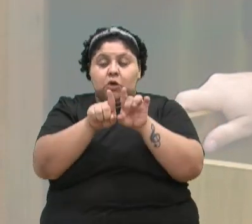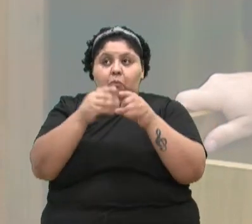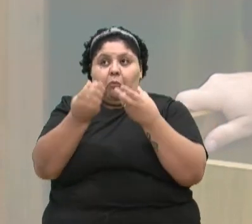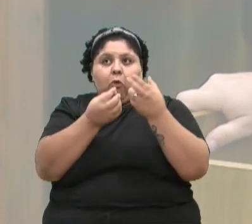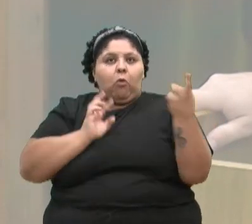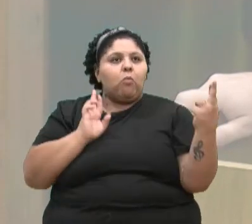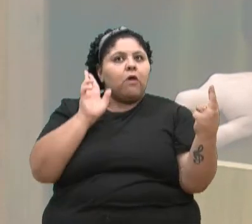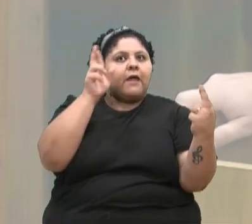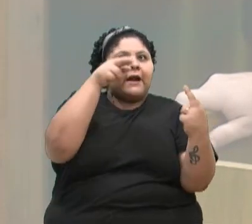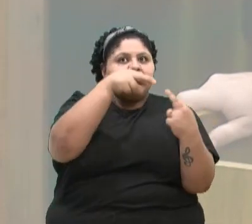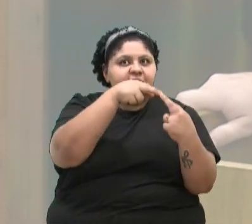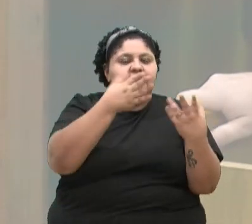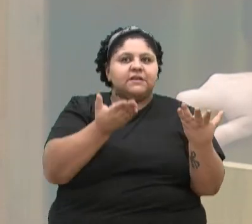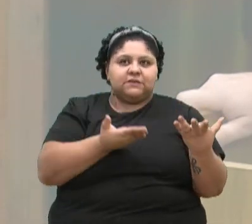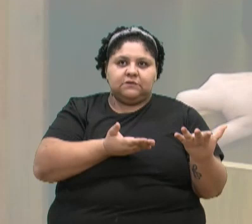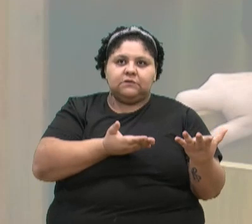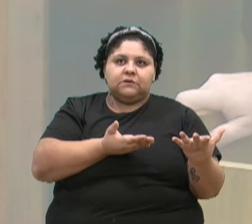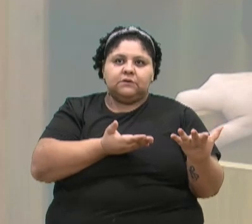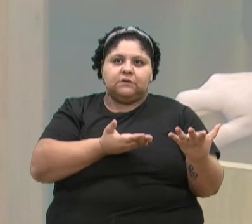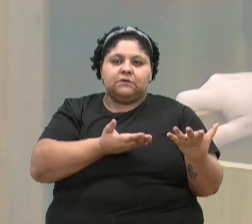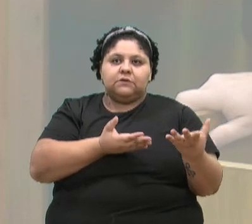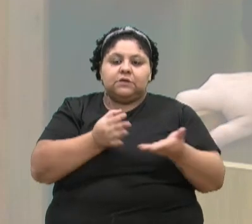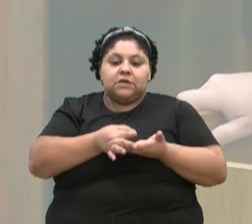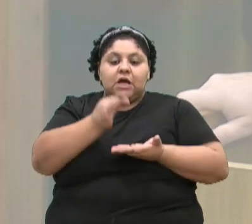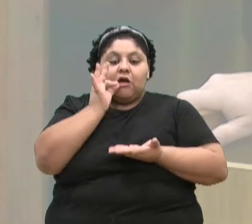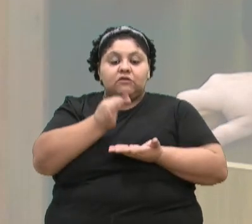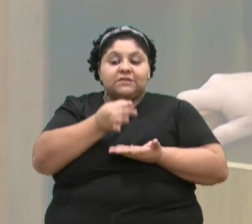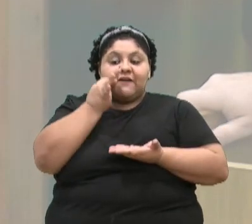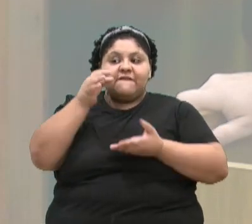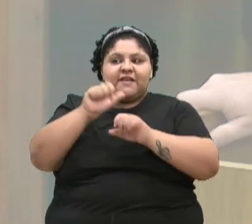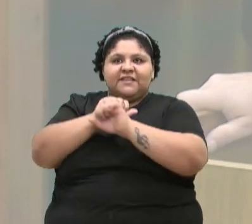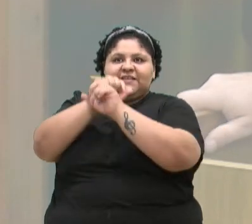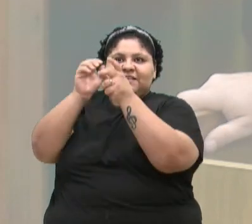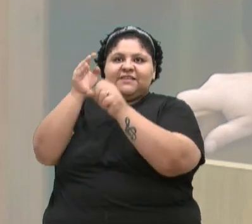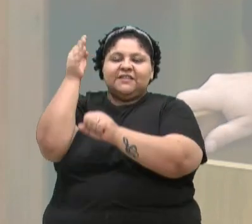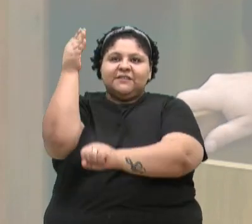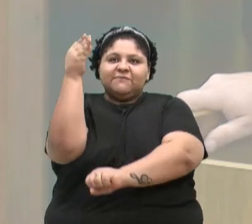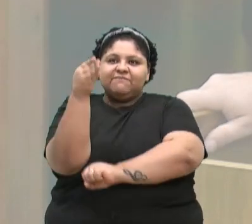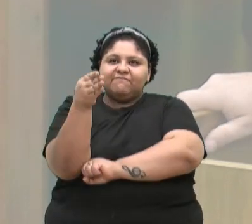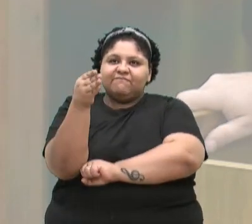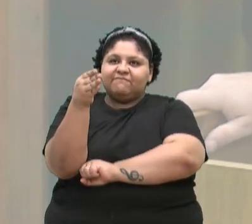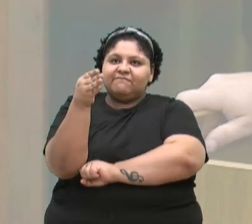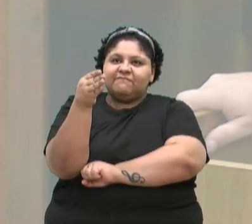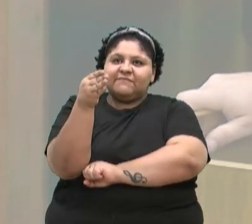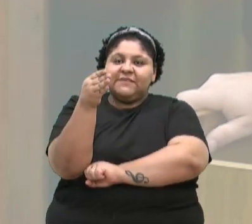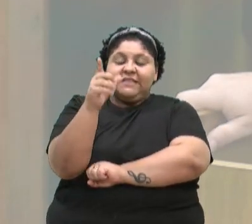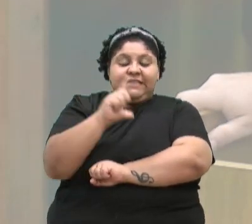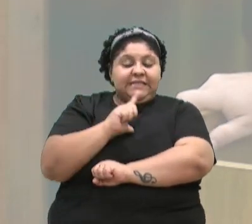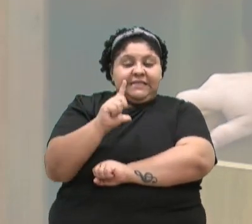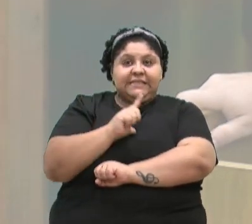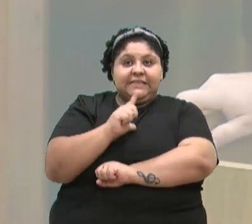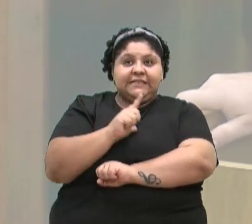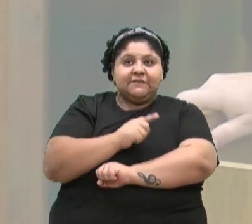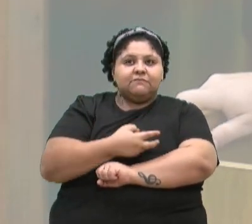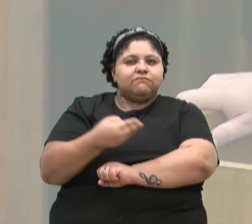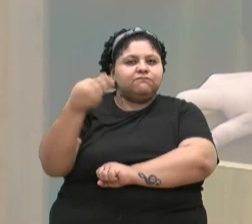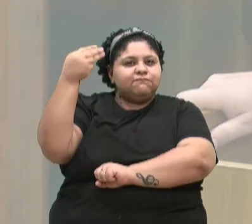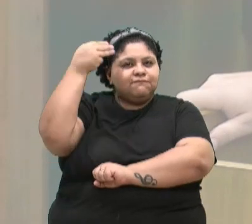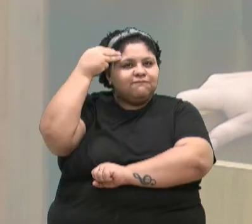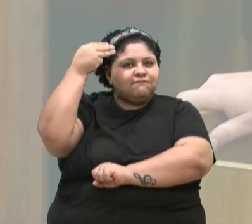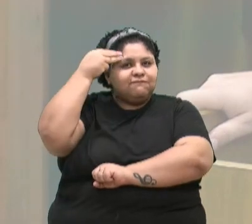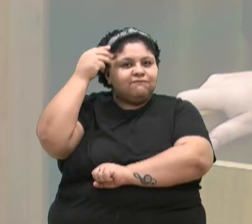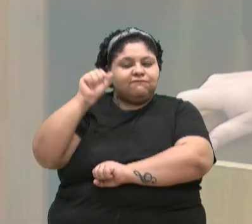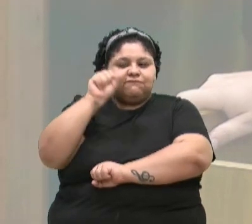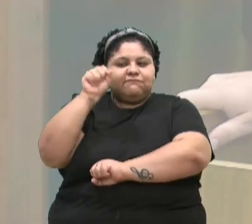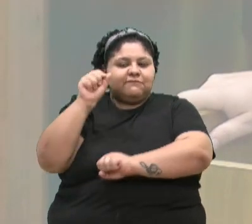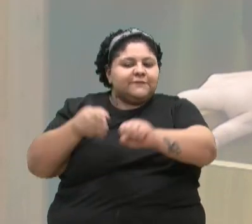referência aos cafés das manhãs dos hotéis que tanto causam na memória de quem